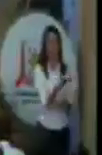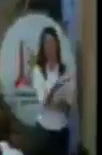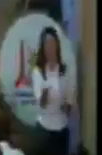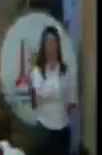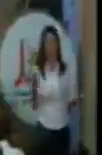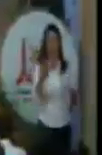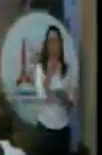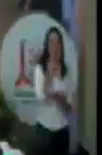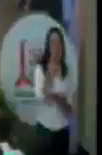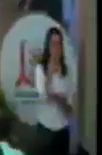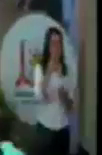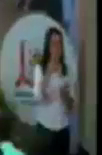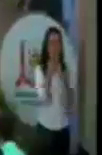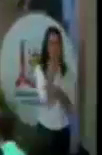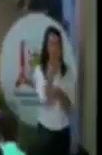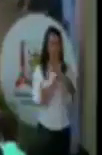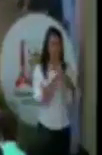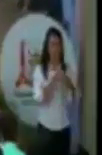Senhoras e senhores,